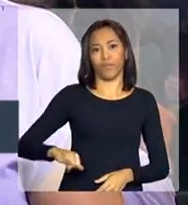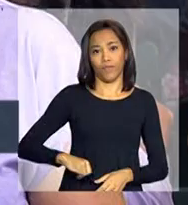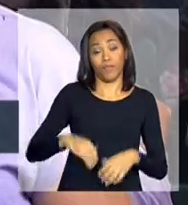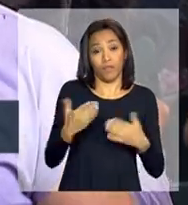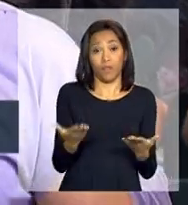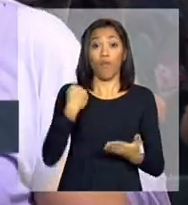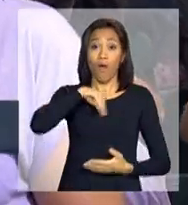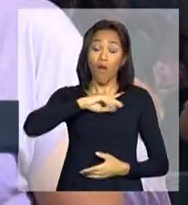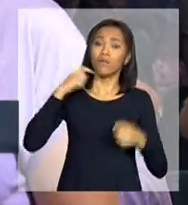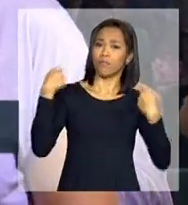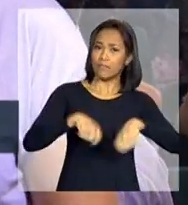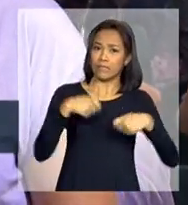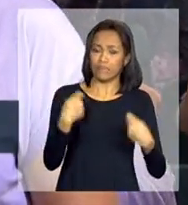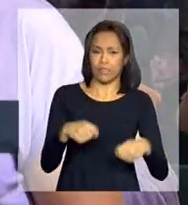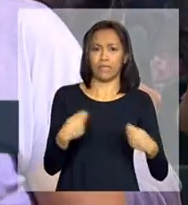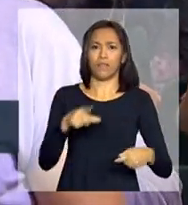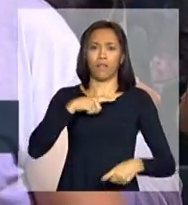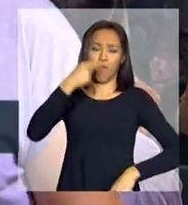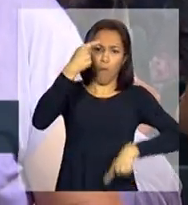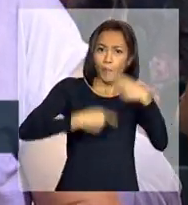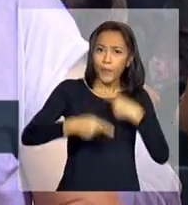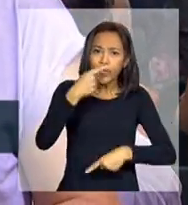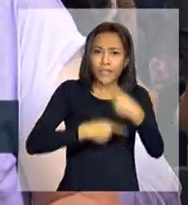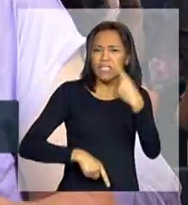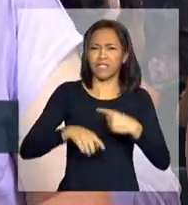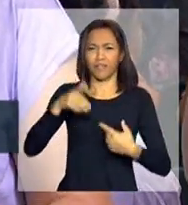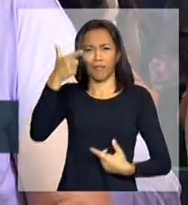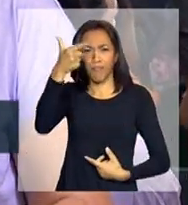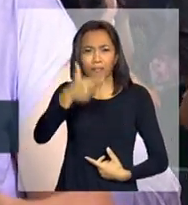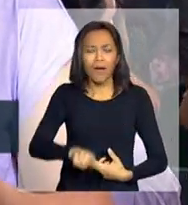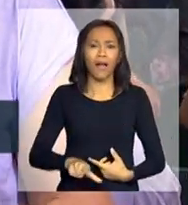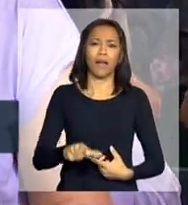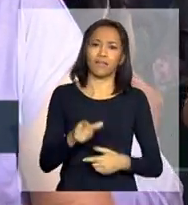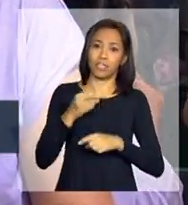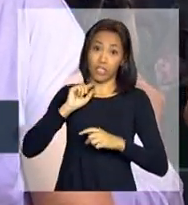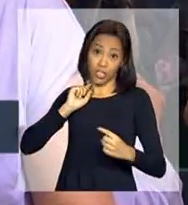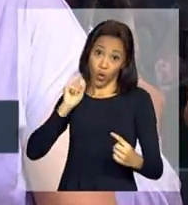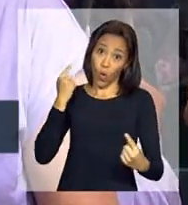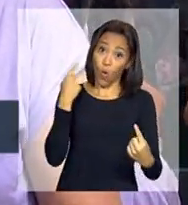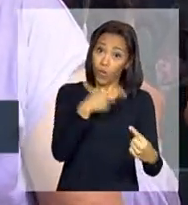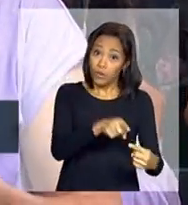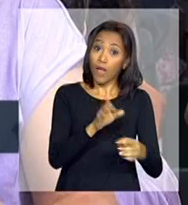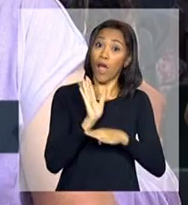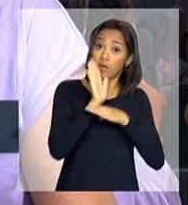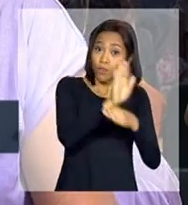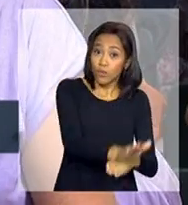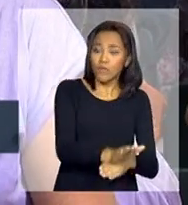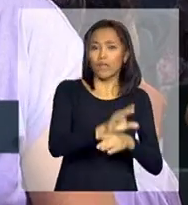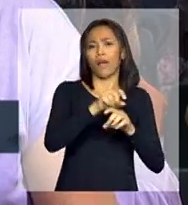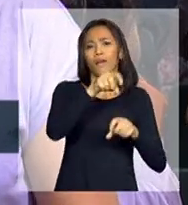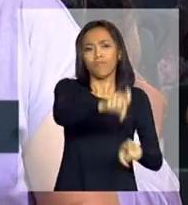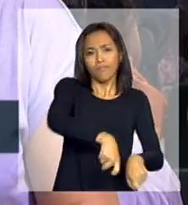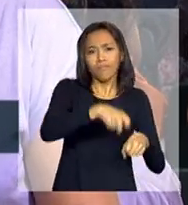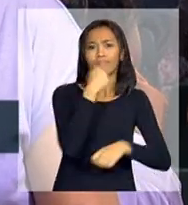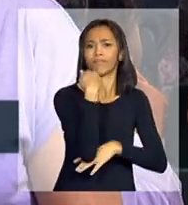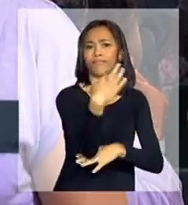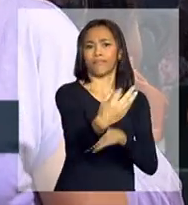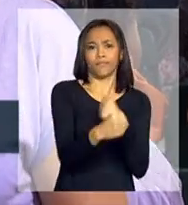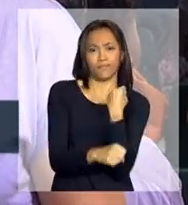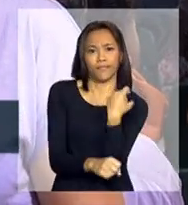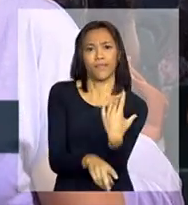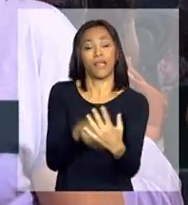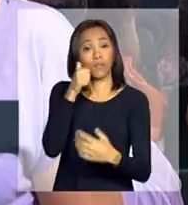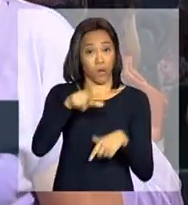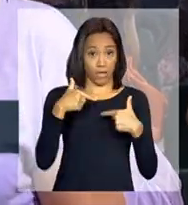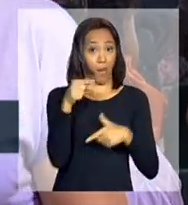de fato, ter uma política com uma ofensiva bem maior diretamente no campo, na floresta, para que as mulheres,